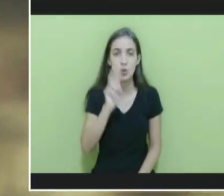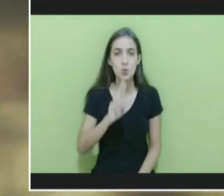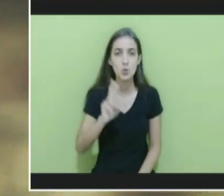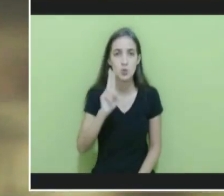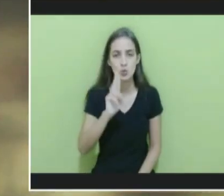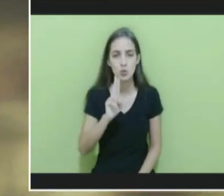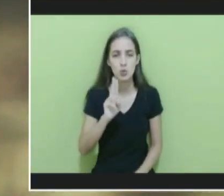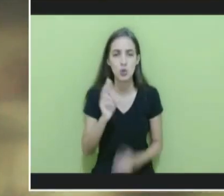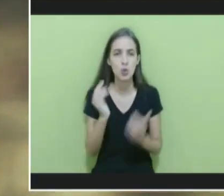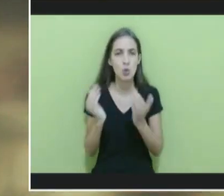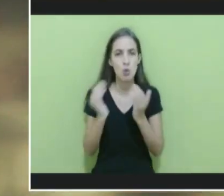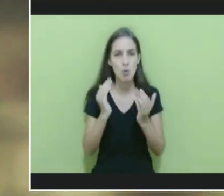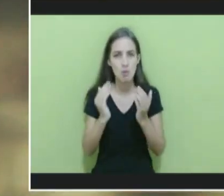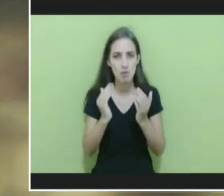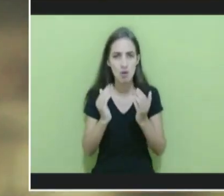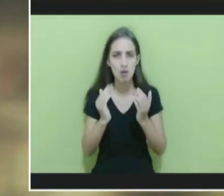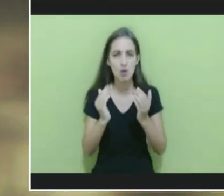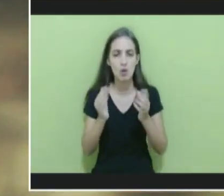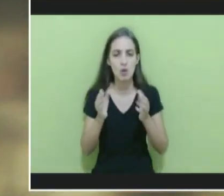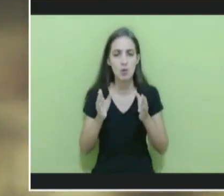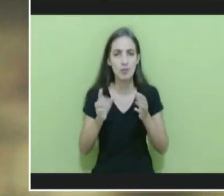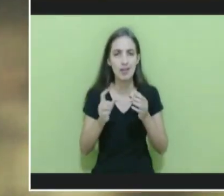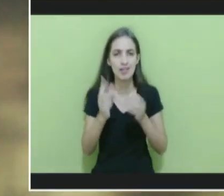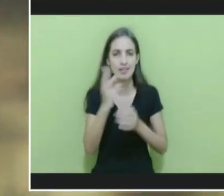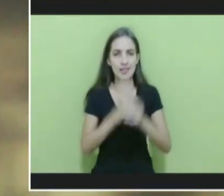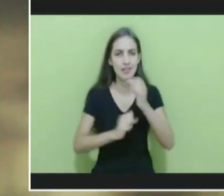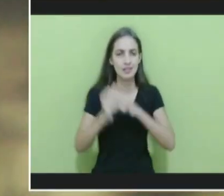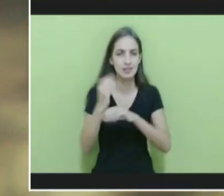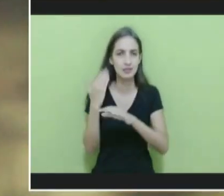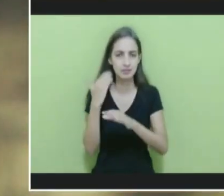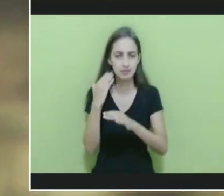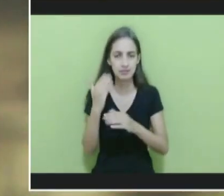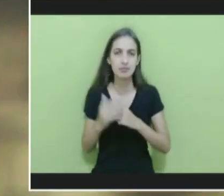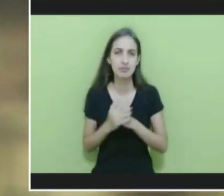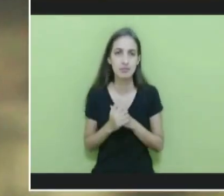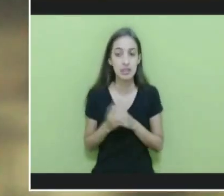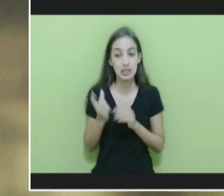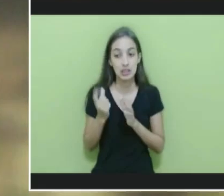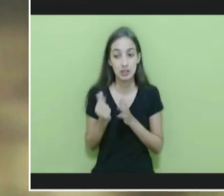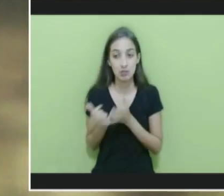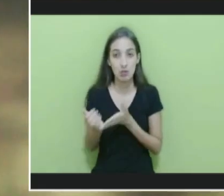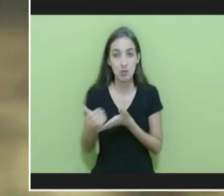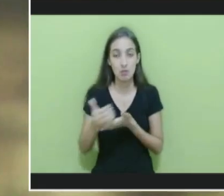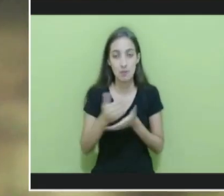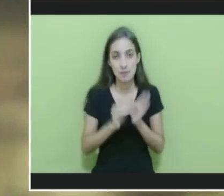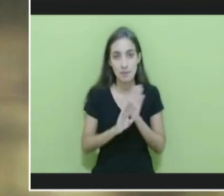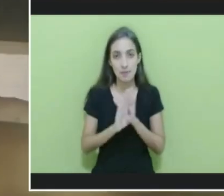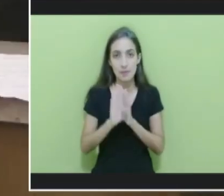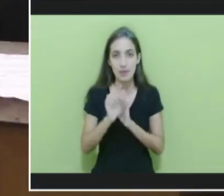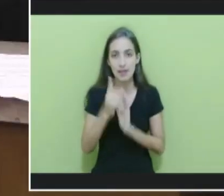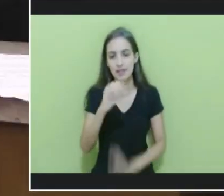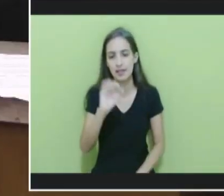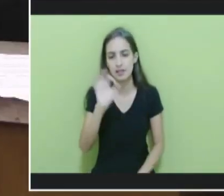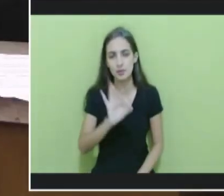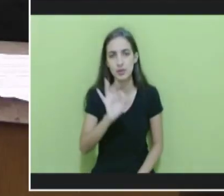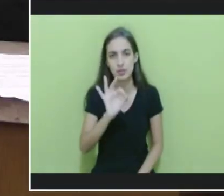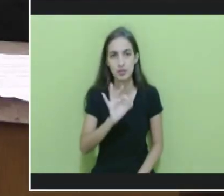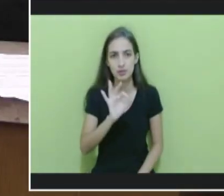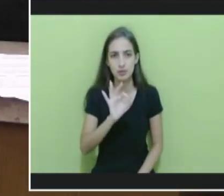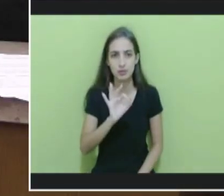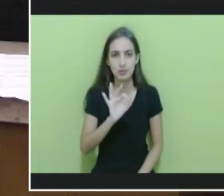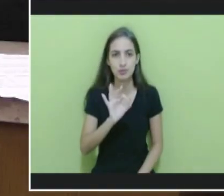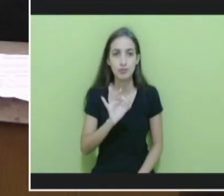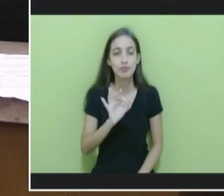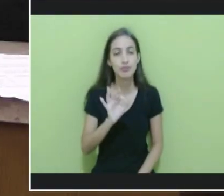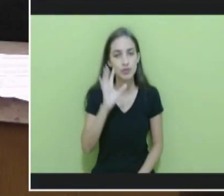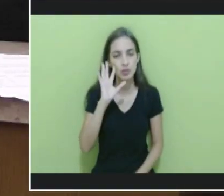3 exercícios, uma média de crescimento da receita corrente líquida em torno de 10%. A gente chegou